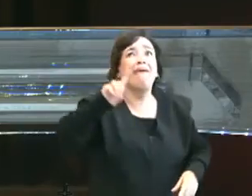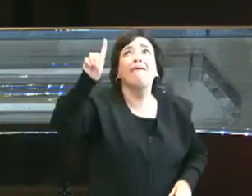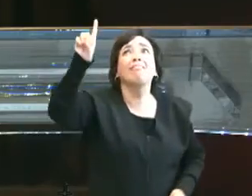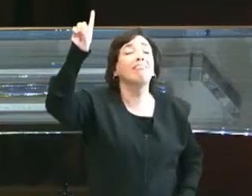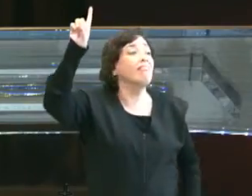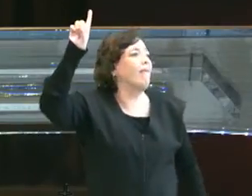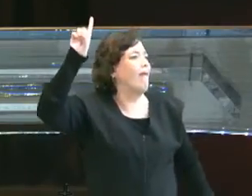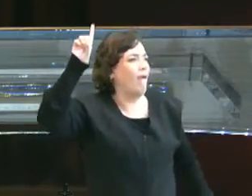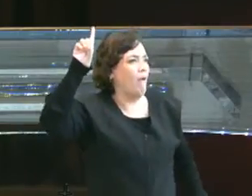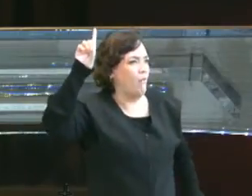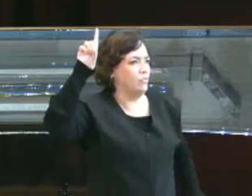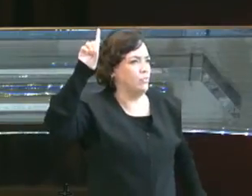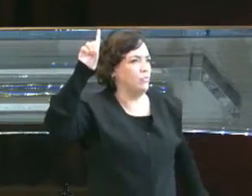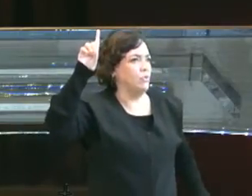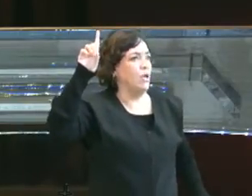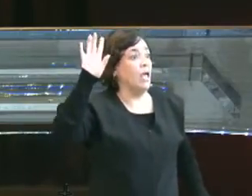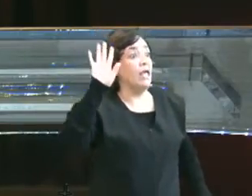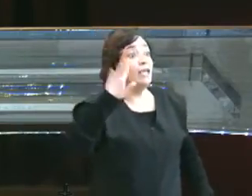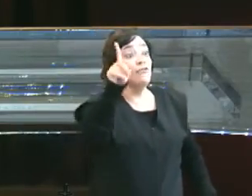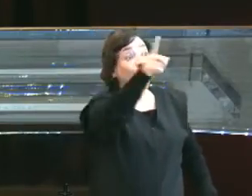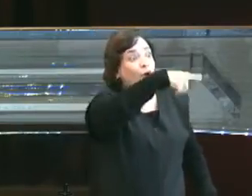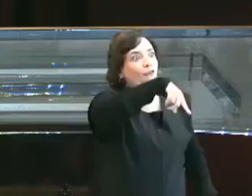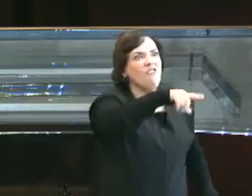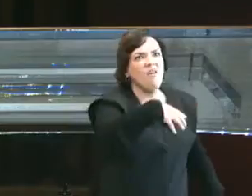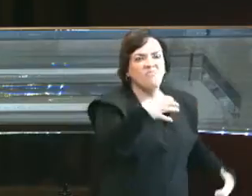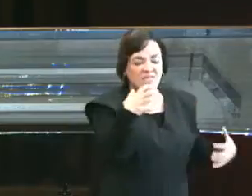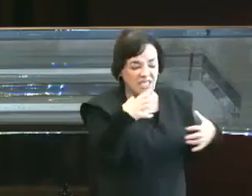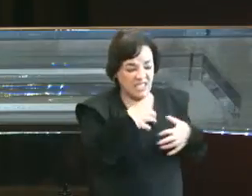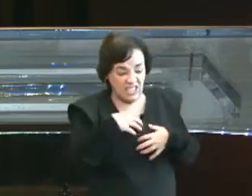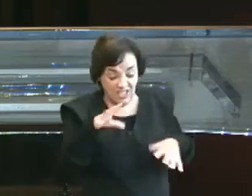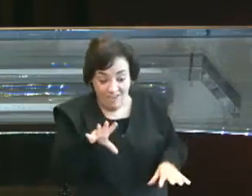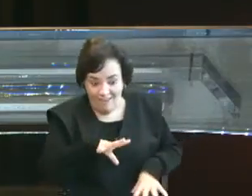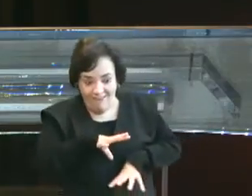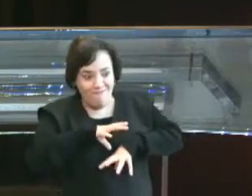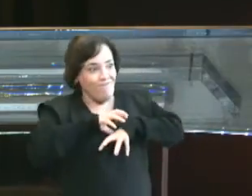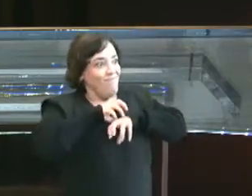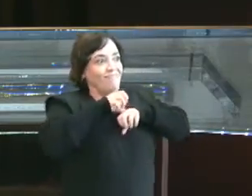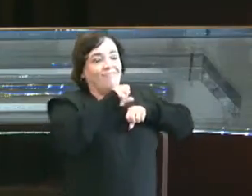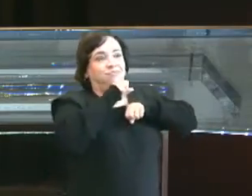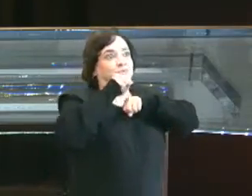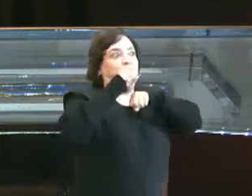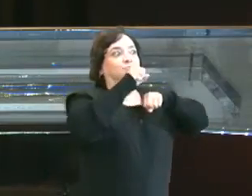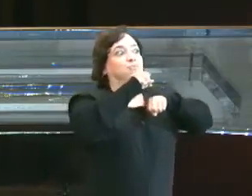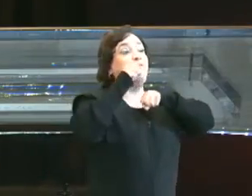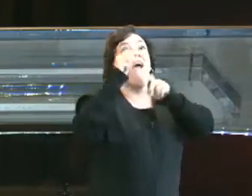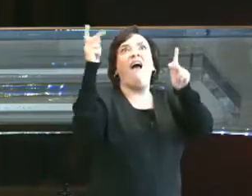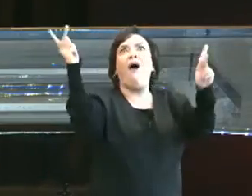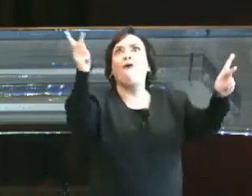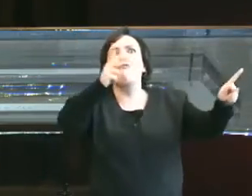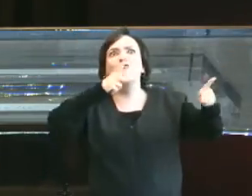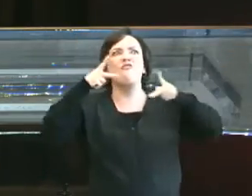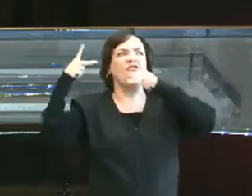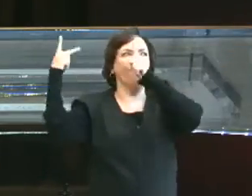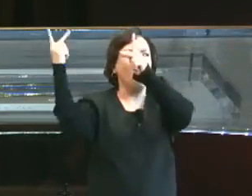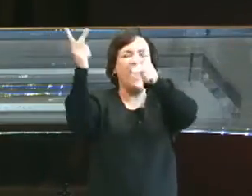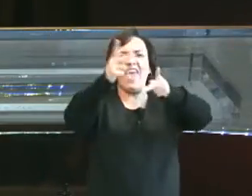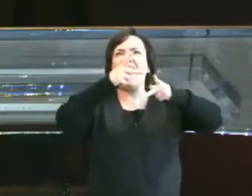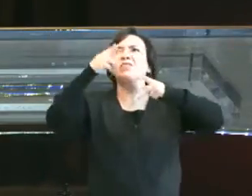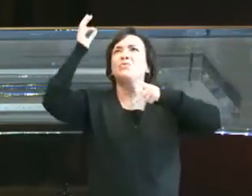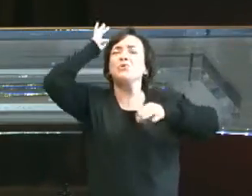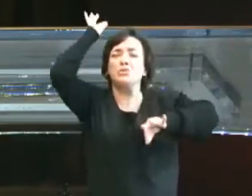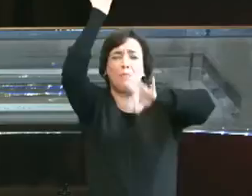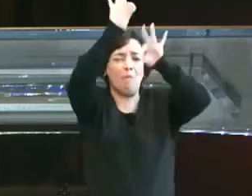vento, fôlego, vento impetuoso, vento do Espírito sopra neste